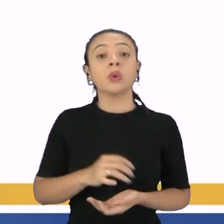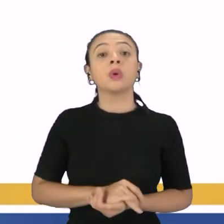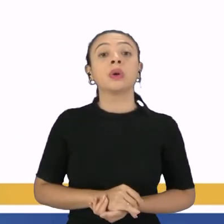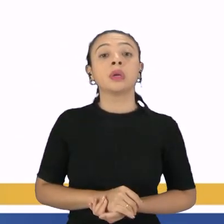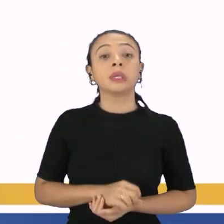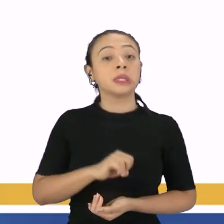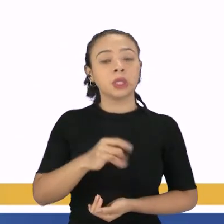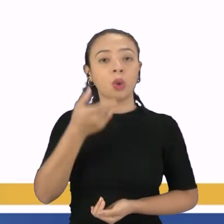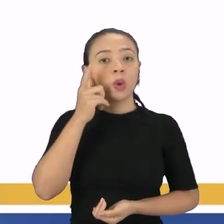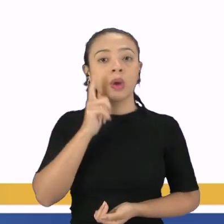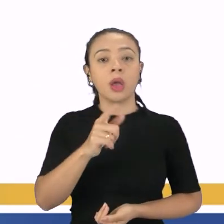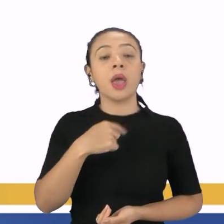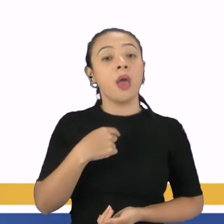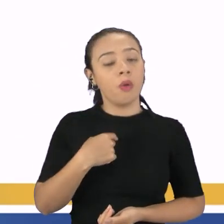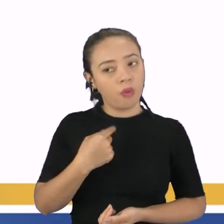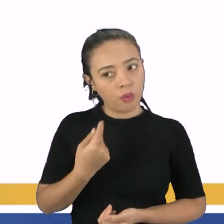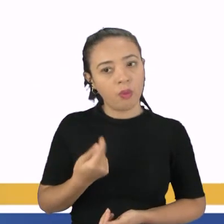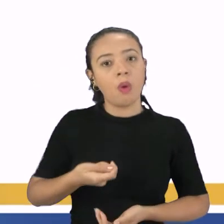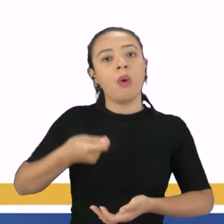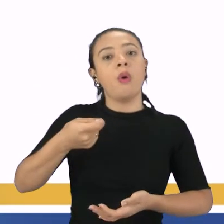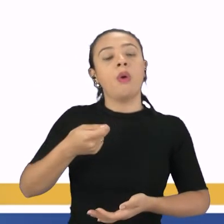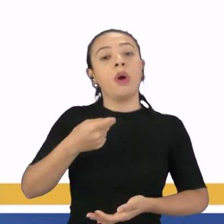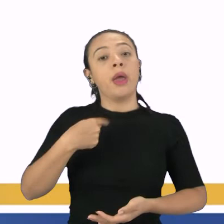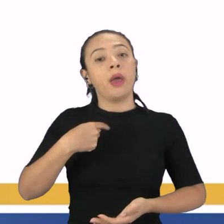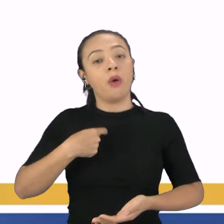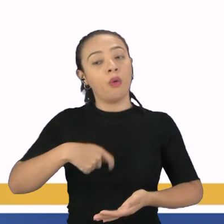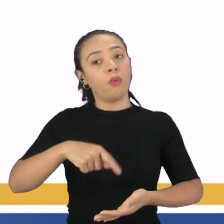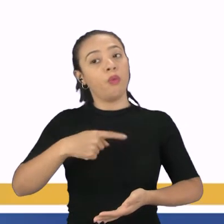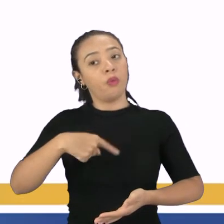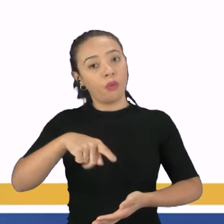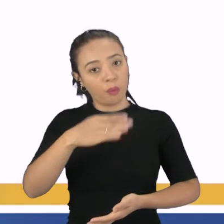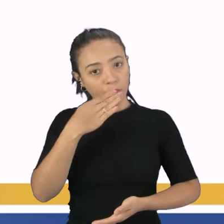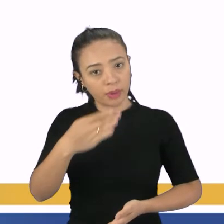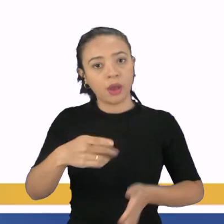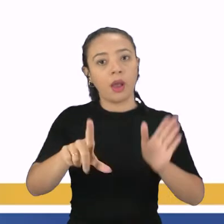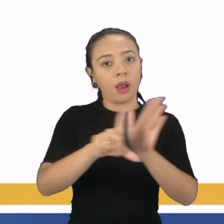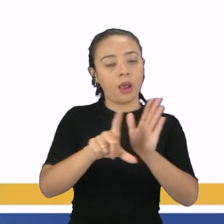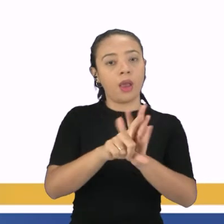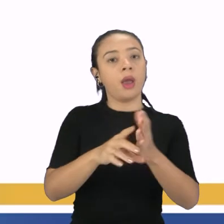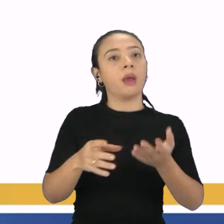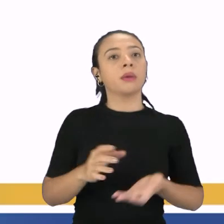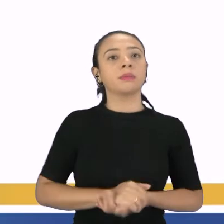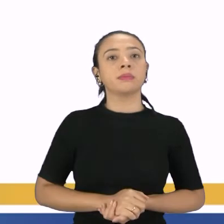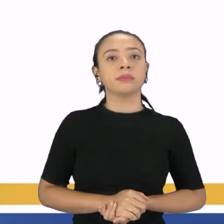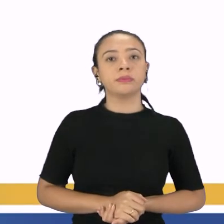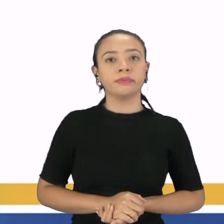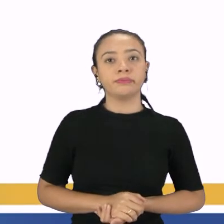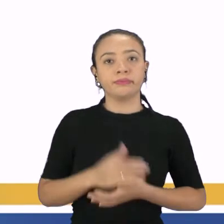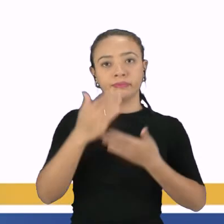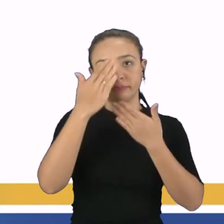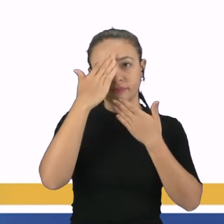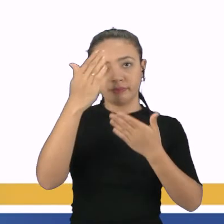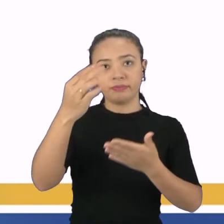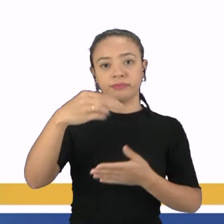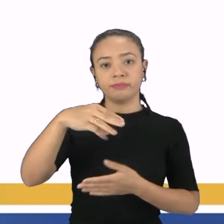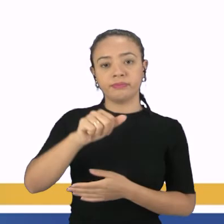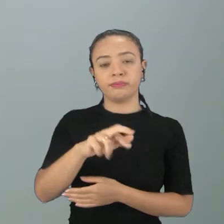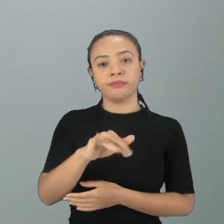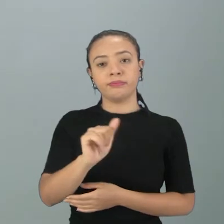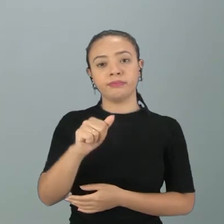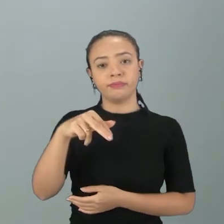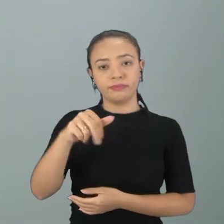as medidas legais necessárias para a solução da questão. Atenciosamente, Mariana Silva e